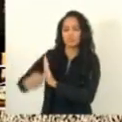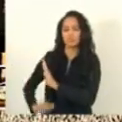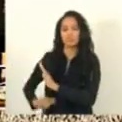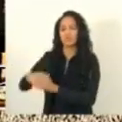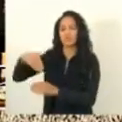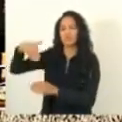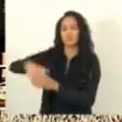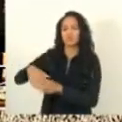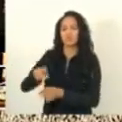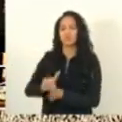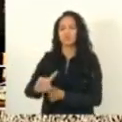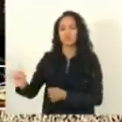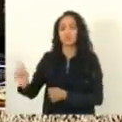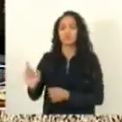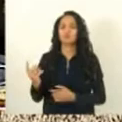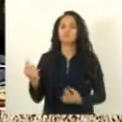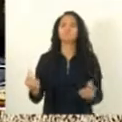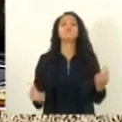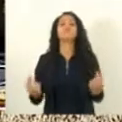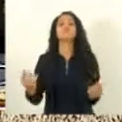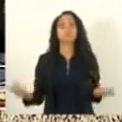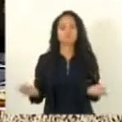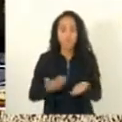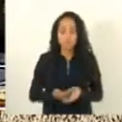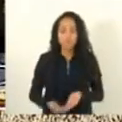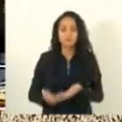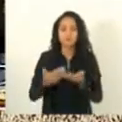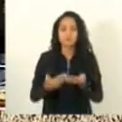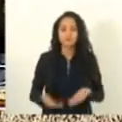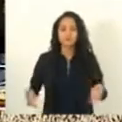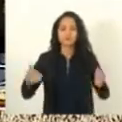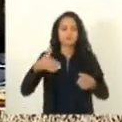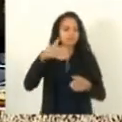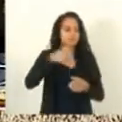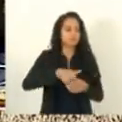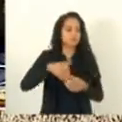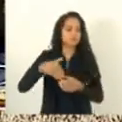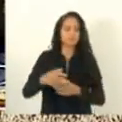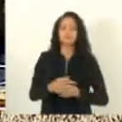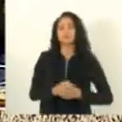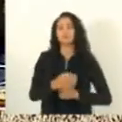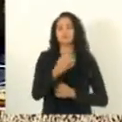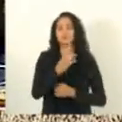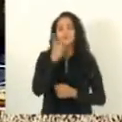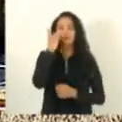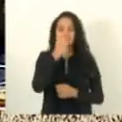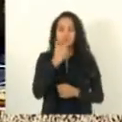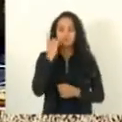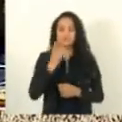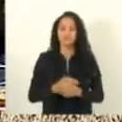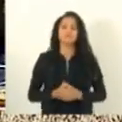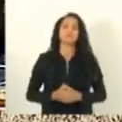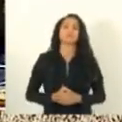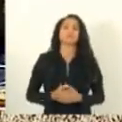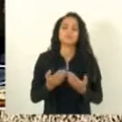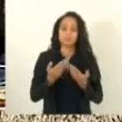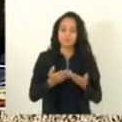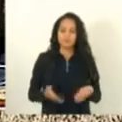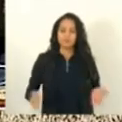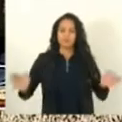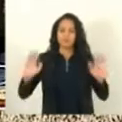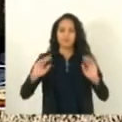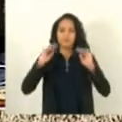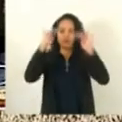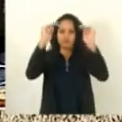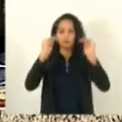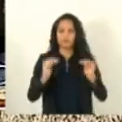a discussão, colocaremos a matéria em votação. Informa, senhoras e senhores deputados, tratar de veto. Está aberto o painel para